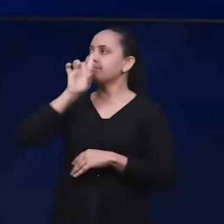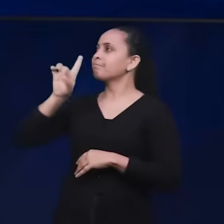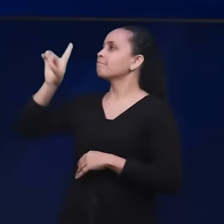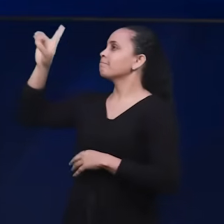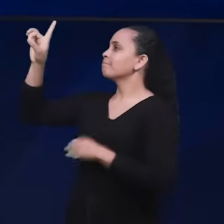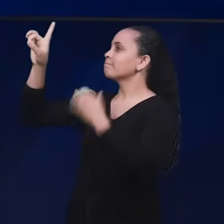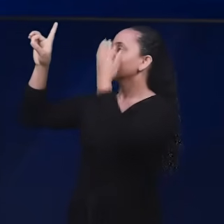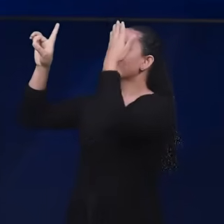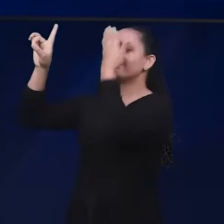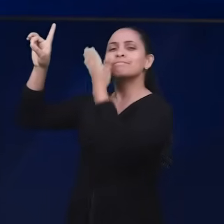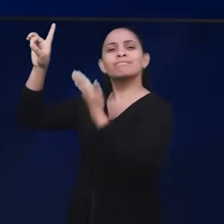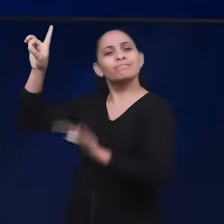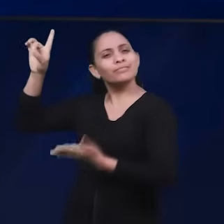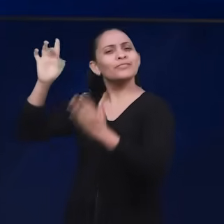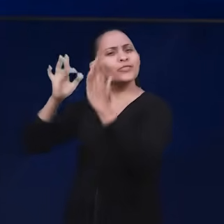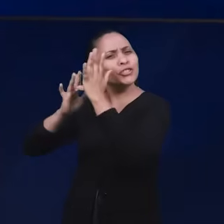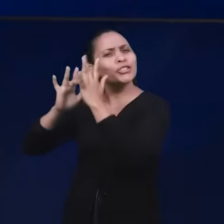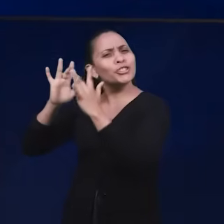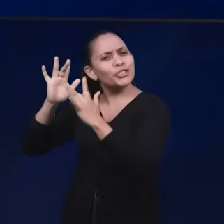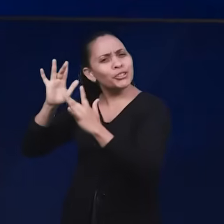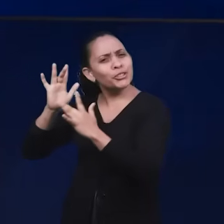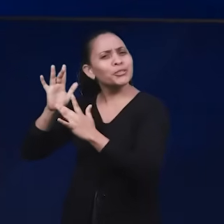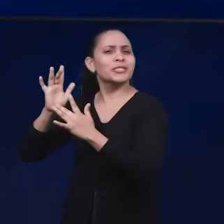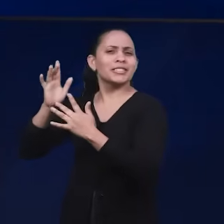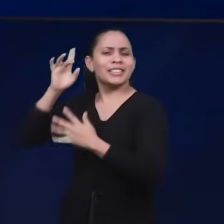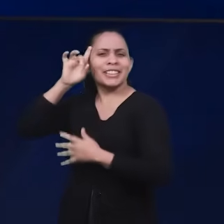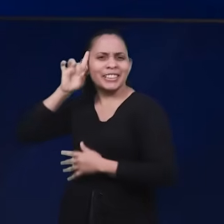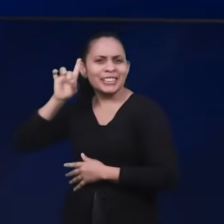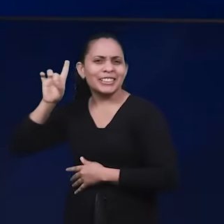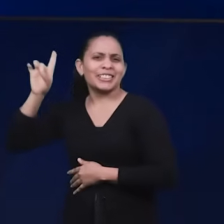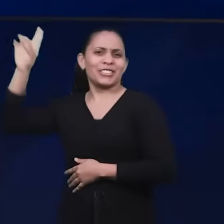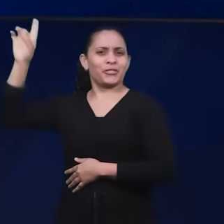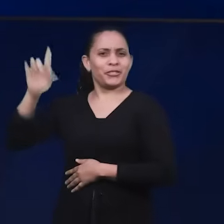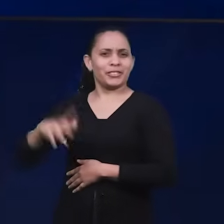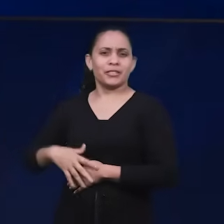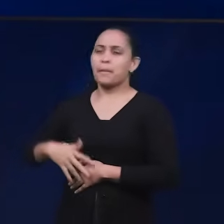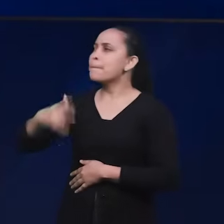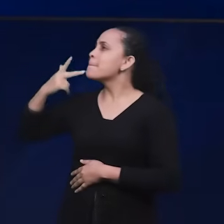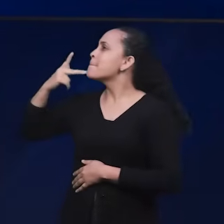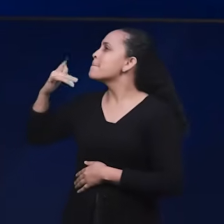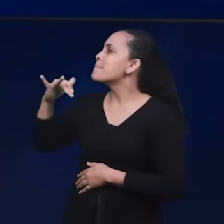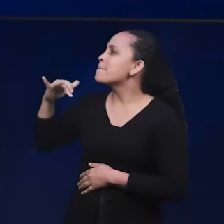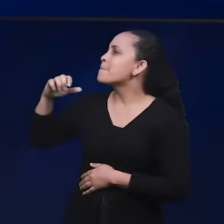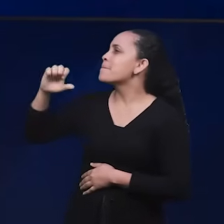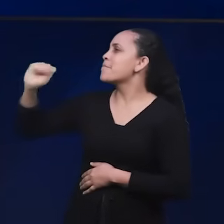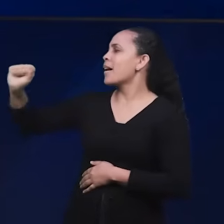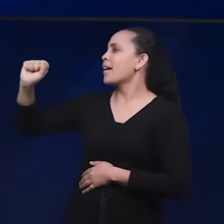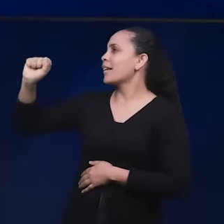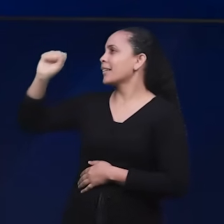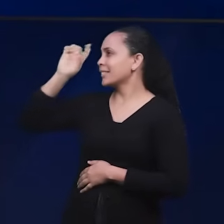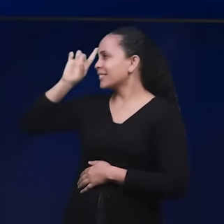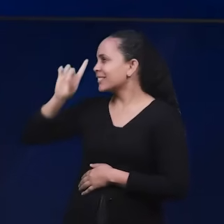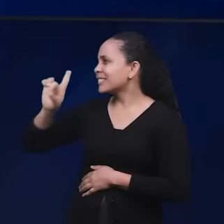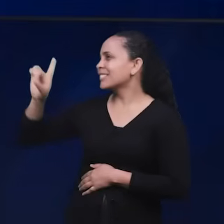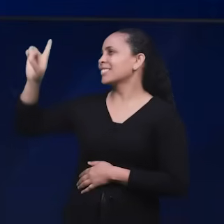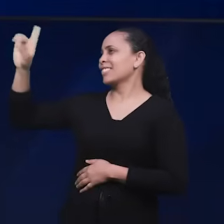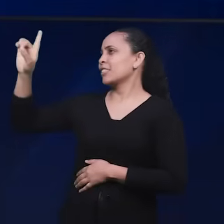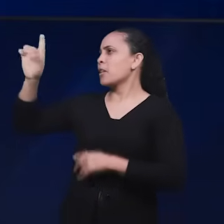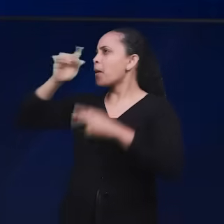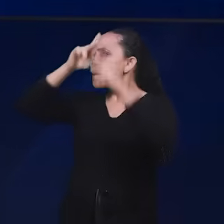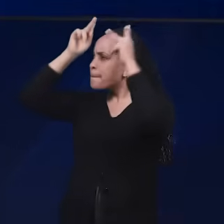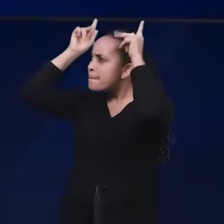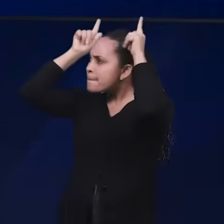Deus. Ele é o Pai da eternidade. Ele é o Príncipe da paz. Ele é